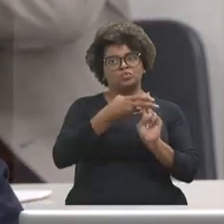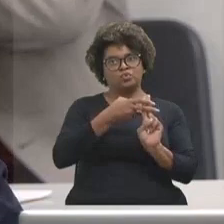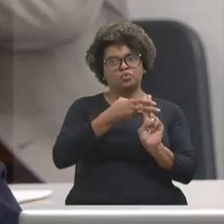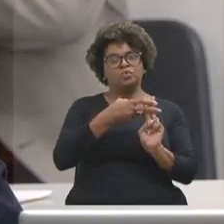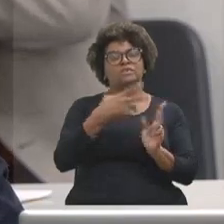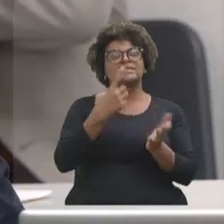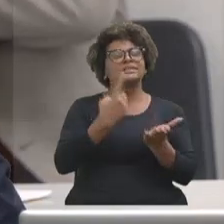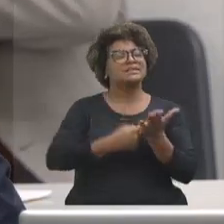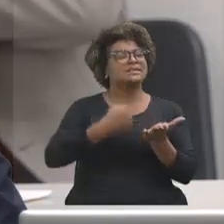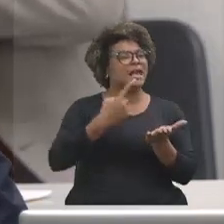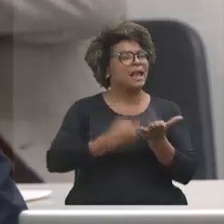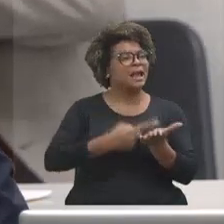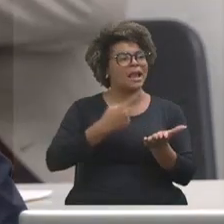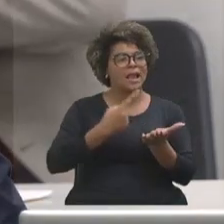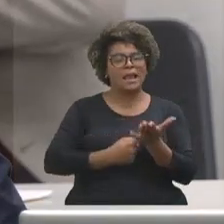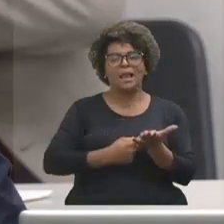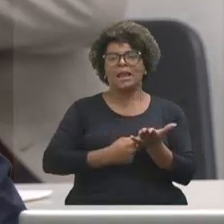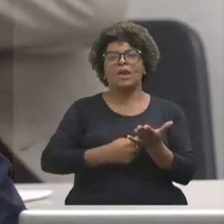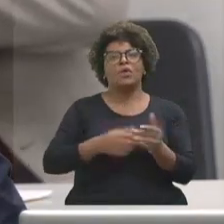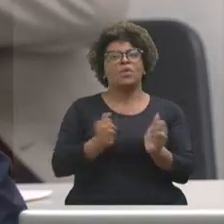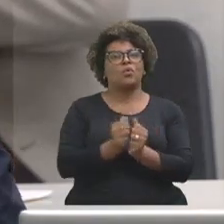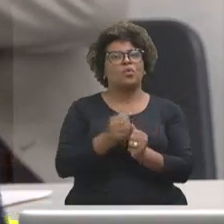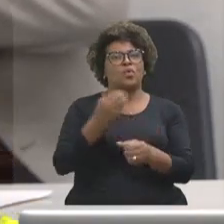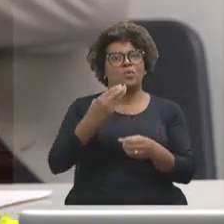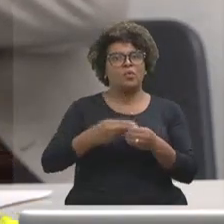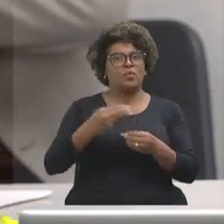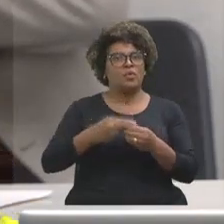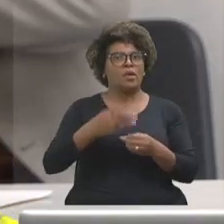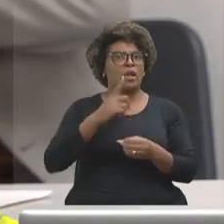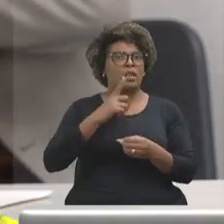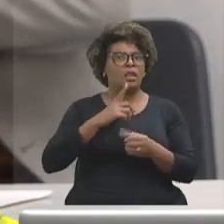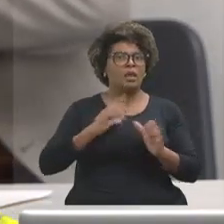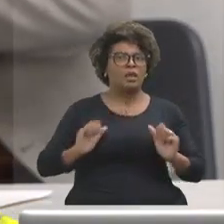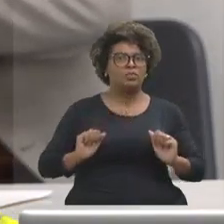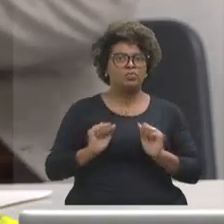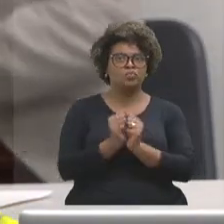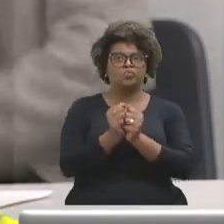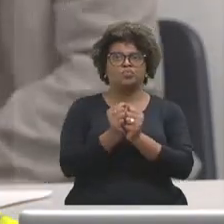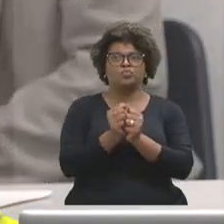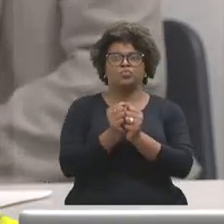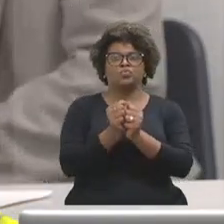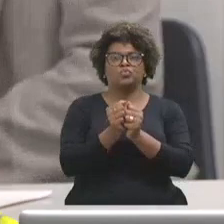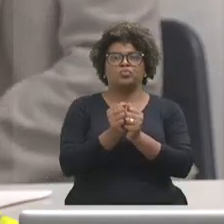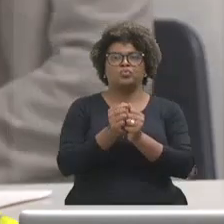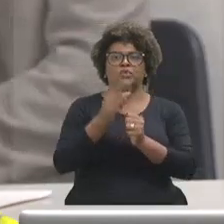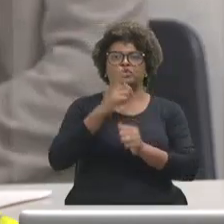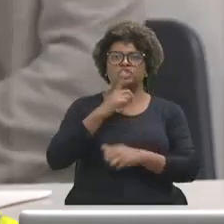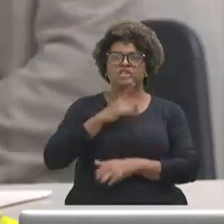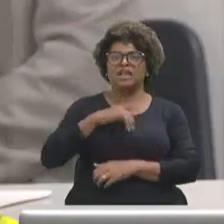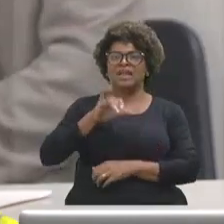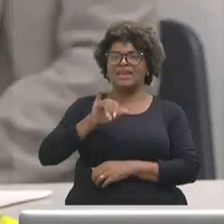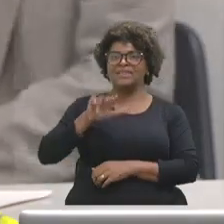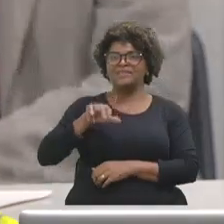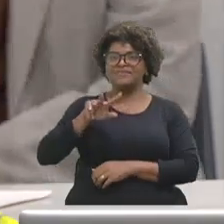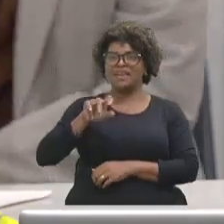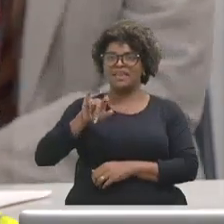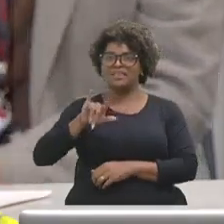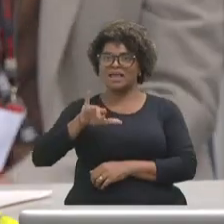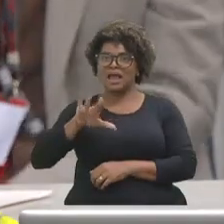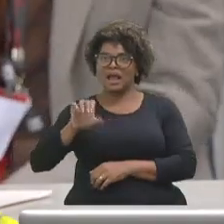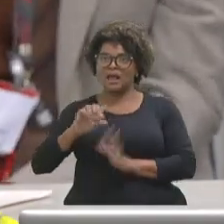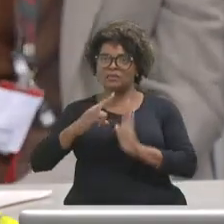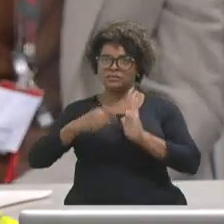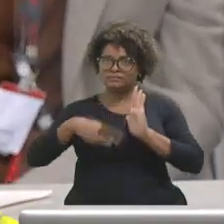os municípios a gente tá nessa nesse ponto de termos a o inventário e nós iremos levar